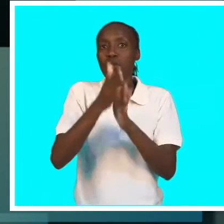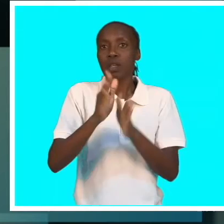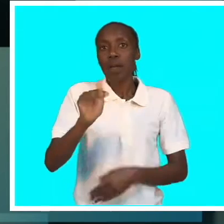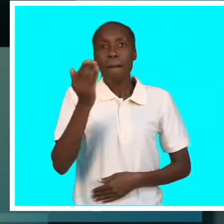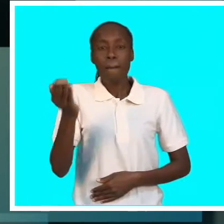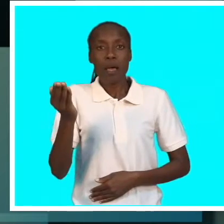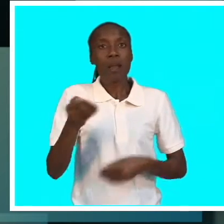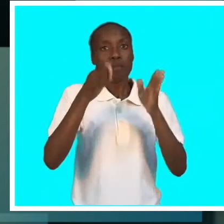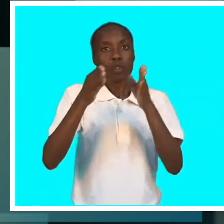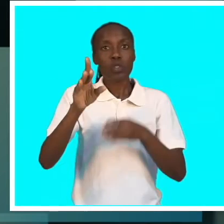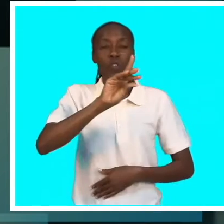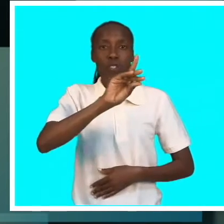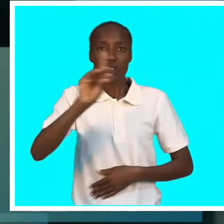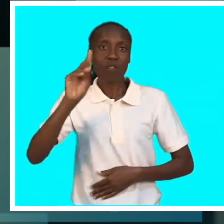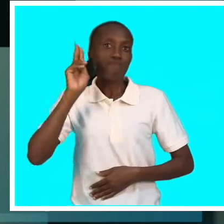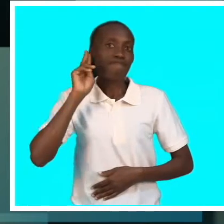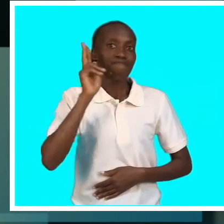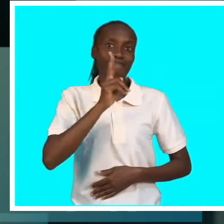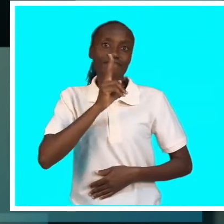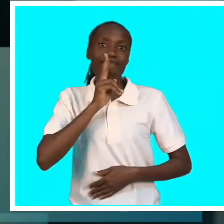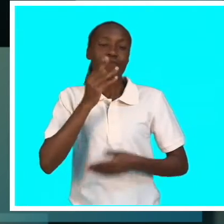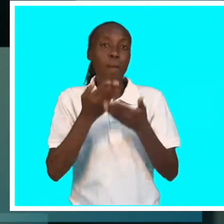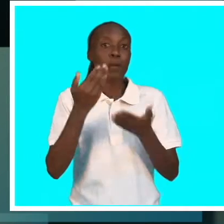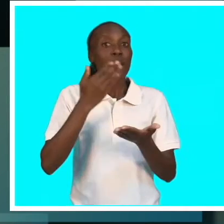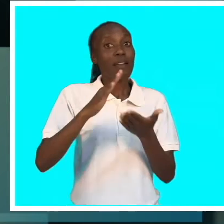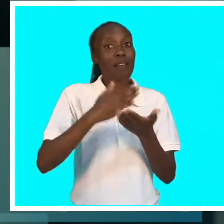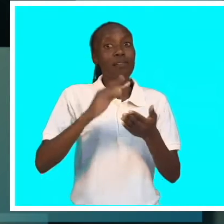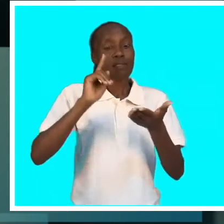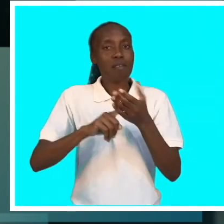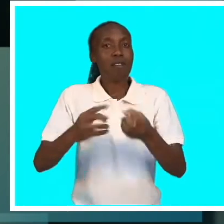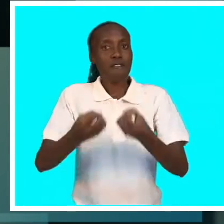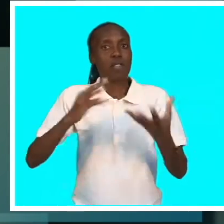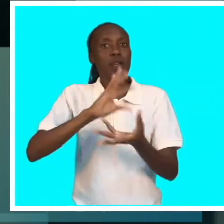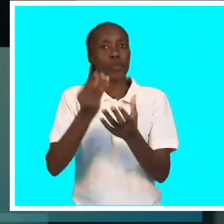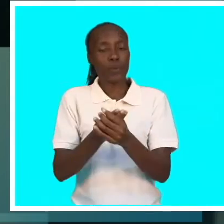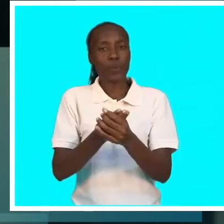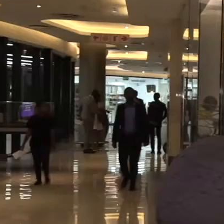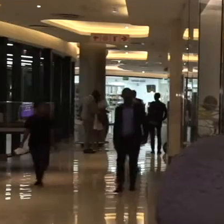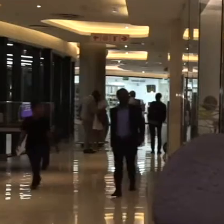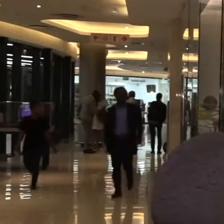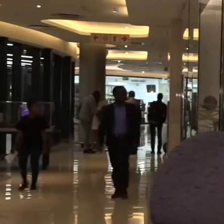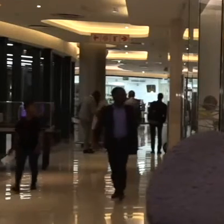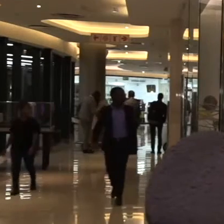intérpretes de língua de sinais para pessoas surdas, porque a crise afeta a todos.